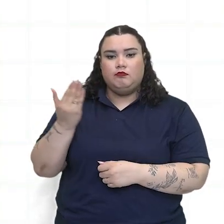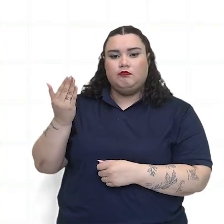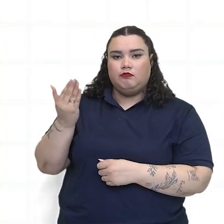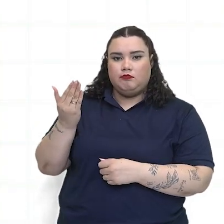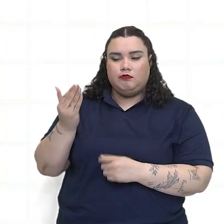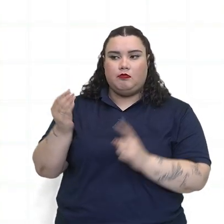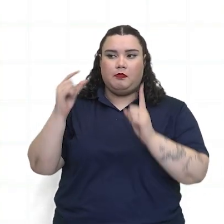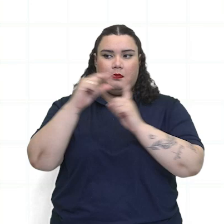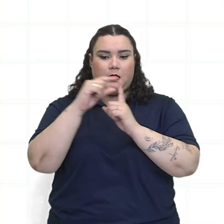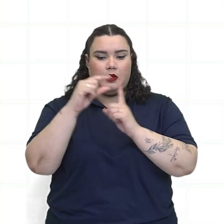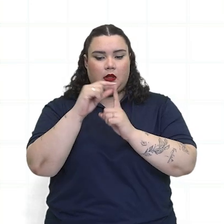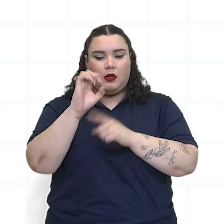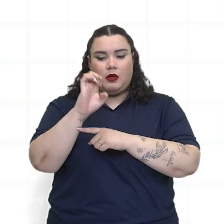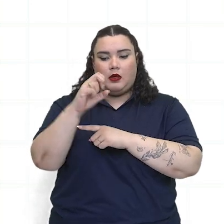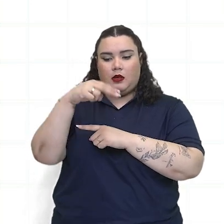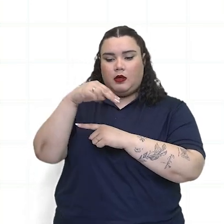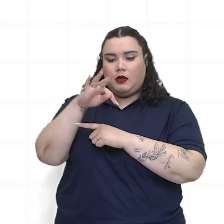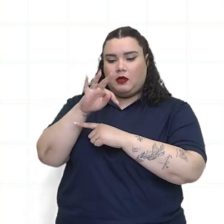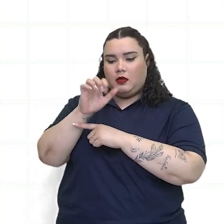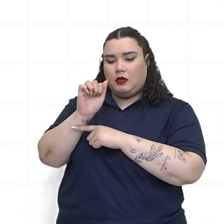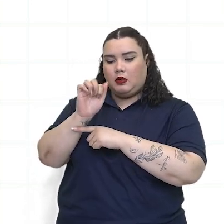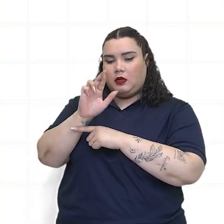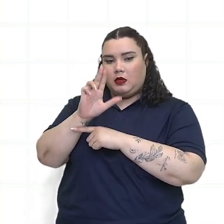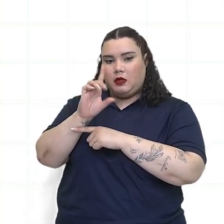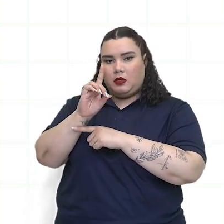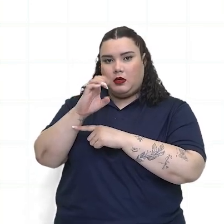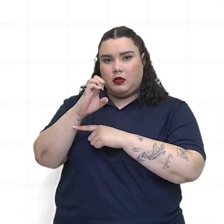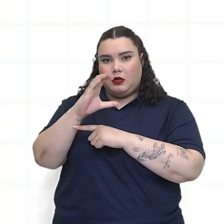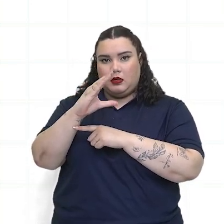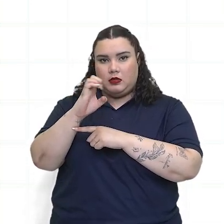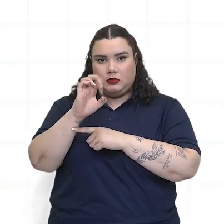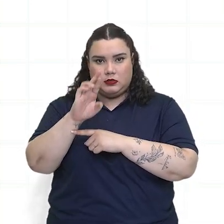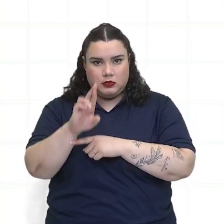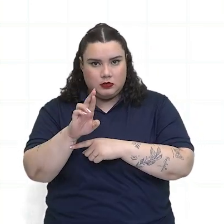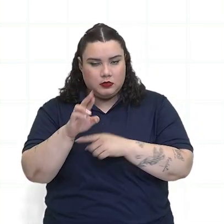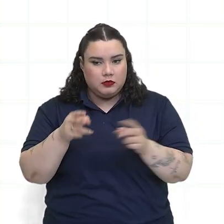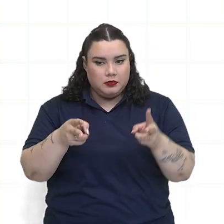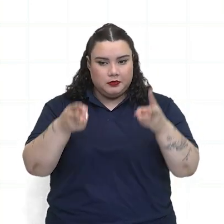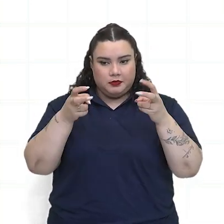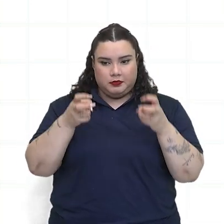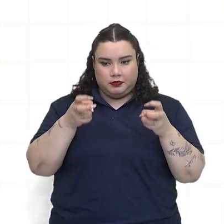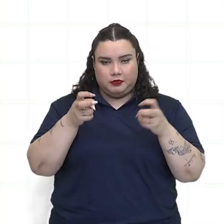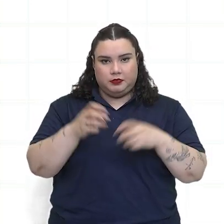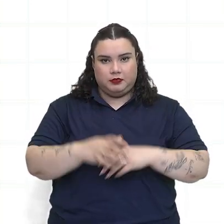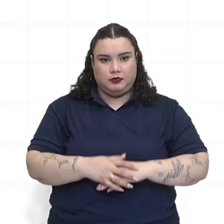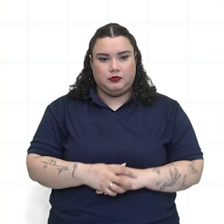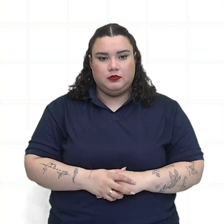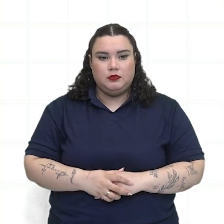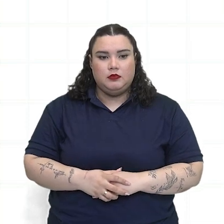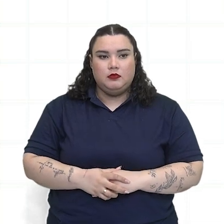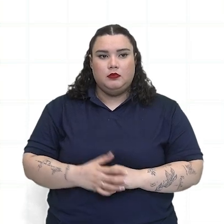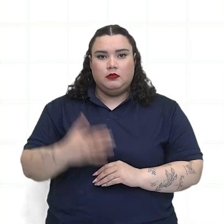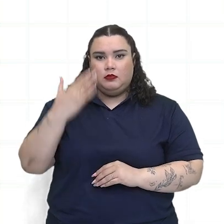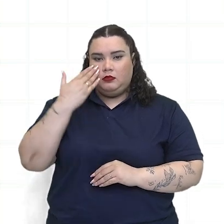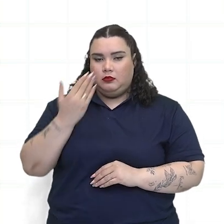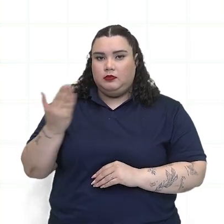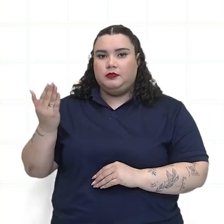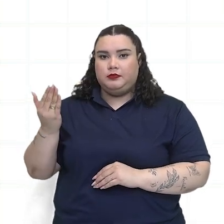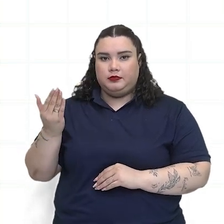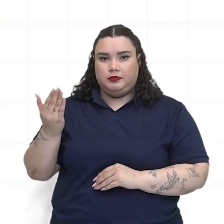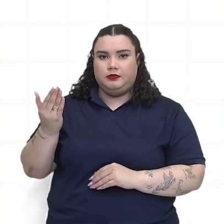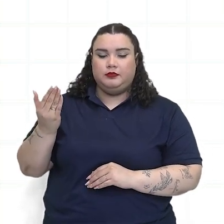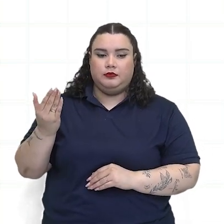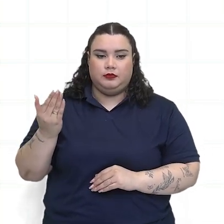a palavra entardecer. Observe, vamos analisar essa palavra. Veja aqui destacado para você. Eu